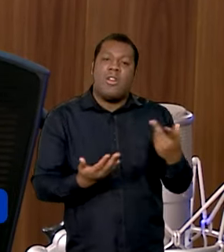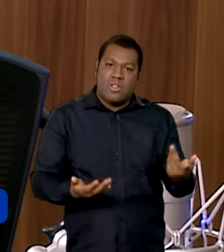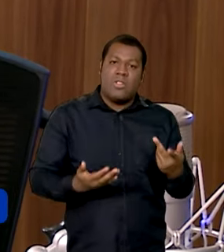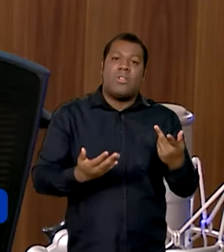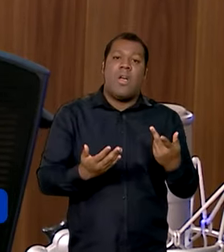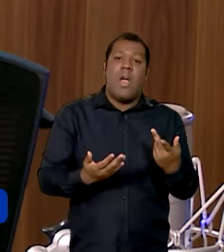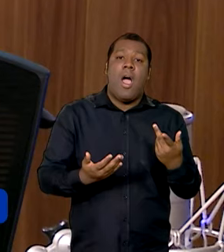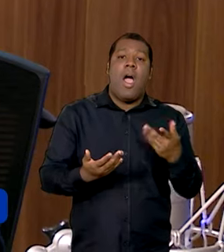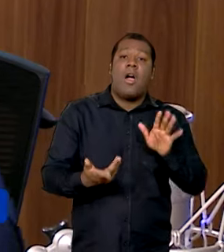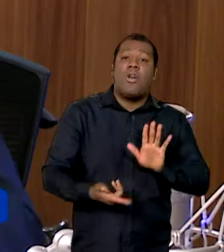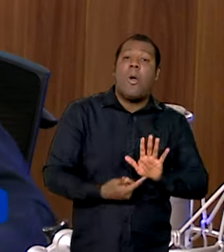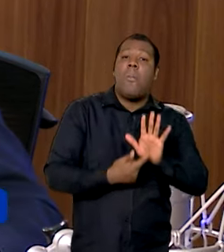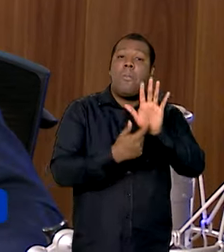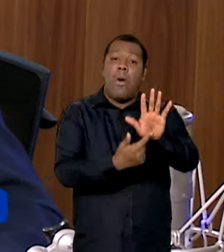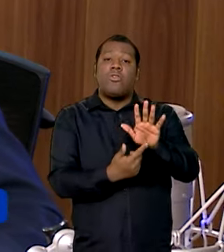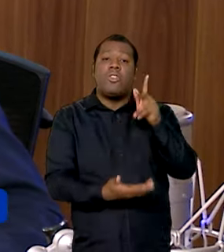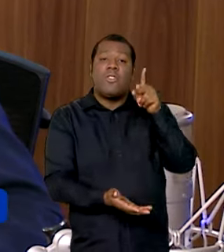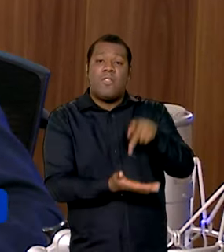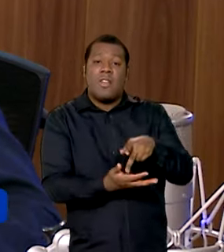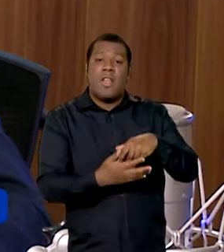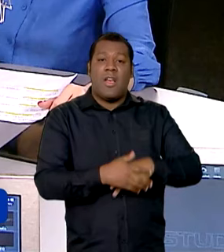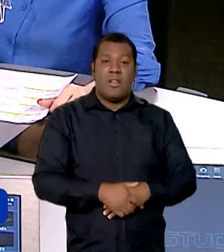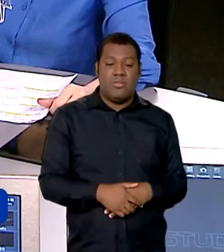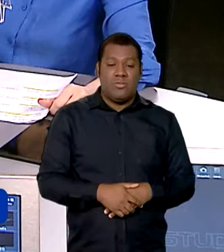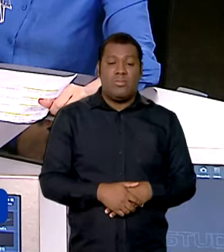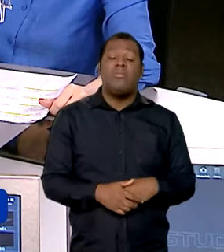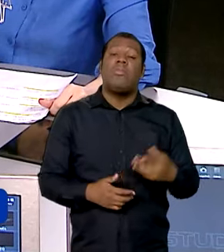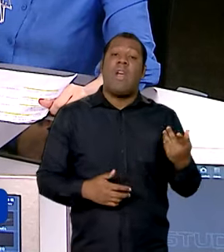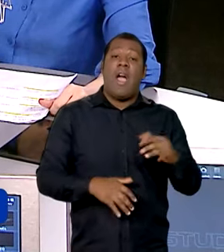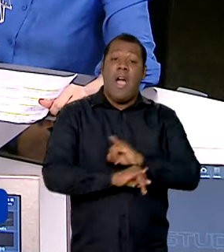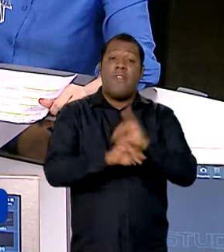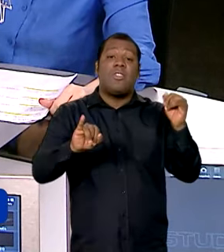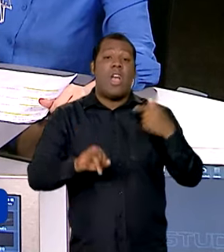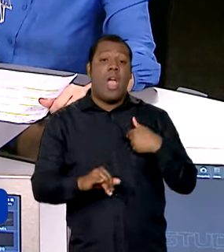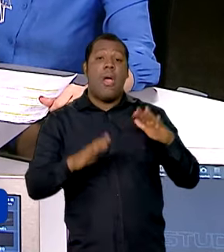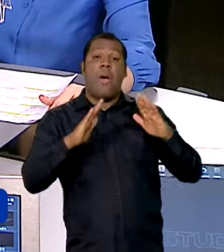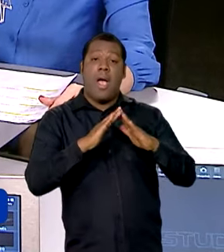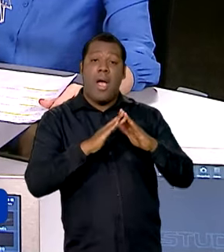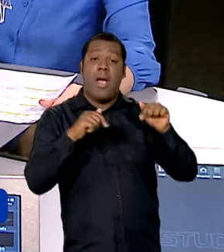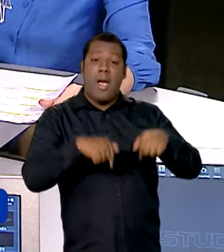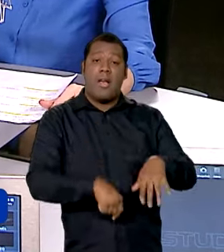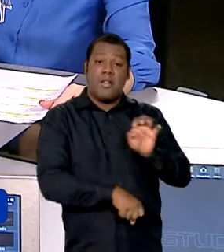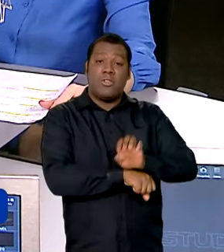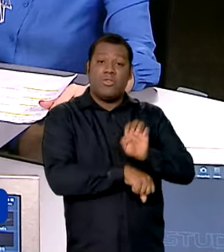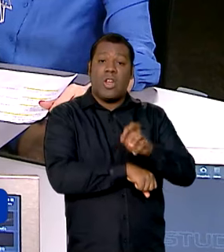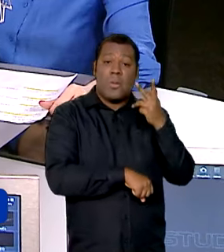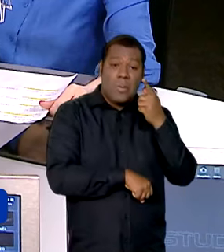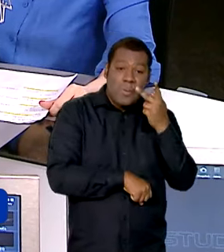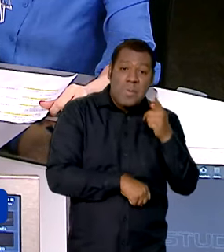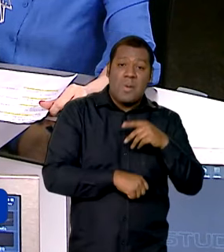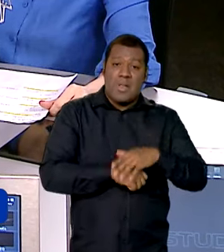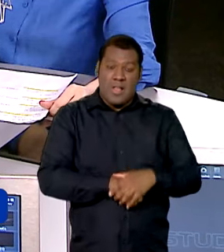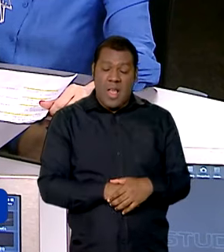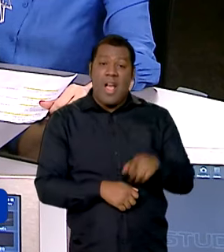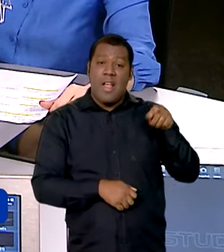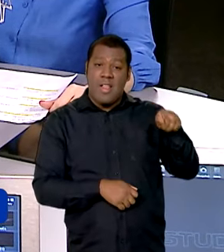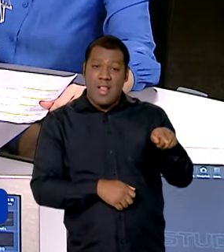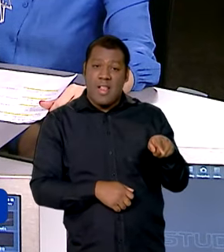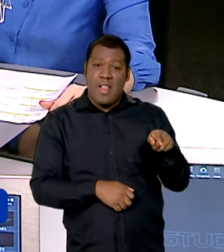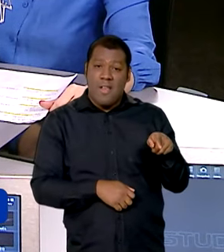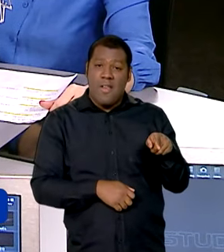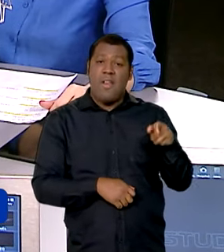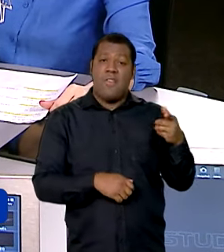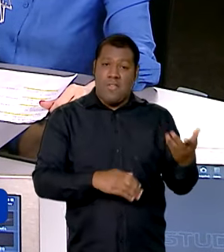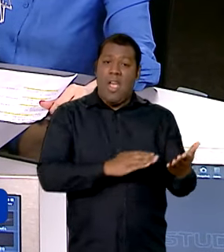é mentira esse cidadão tá esperando mentira eu moro aqui no no canal eu moro aqui numa região que que tô sendo beneficiada pela transposição do São